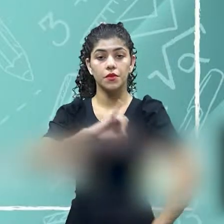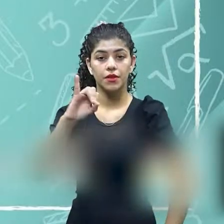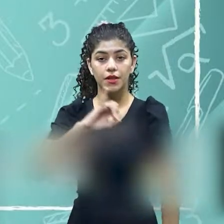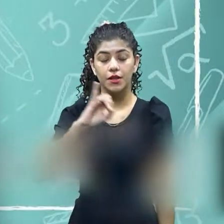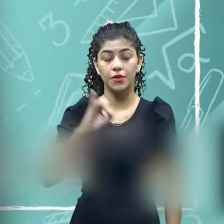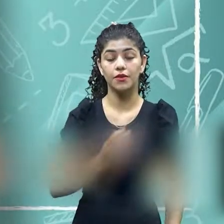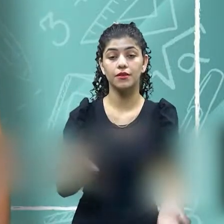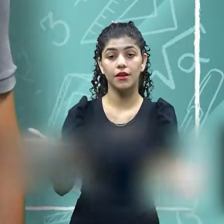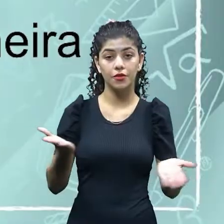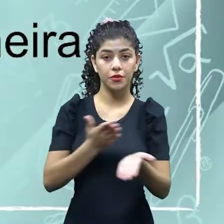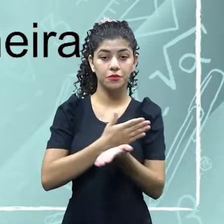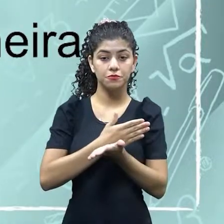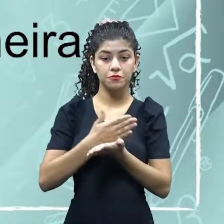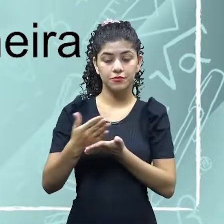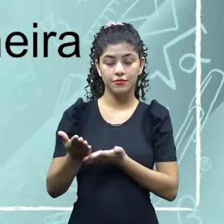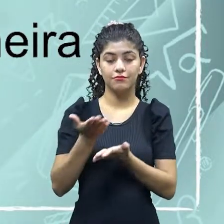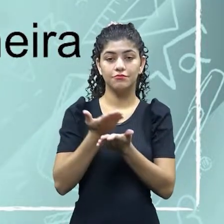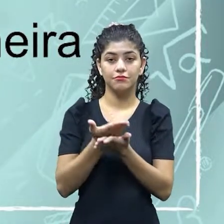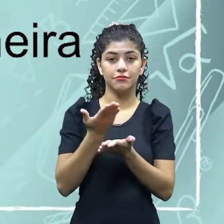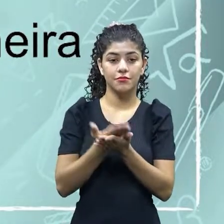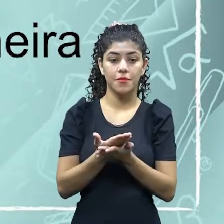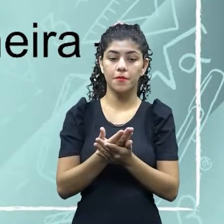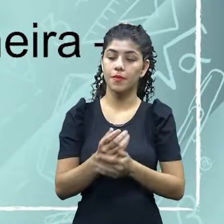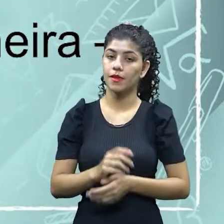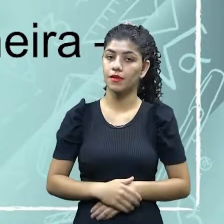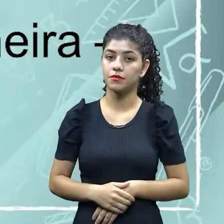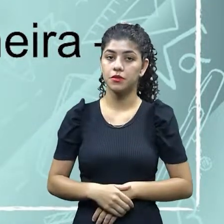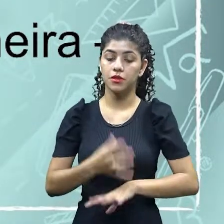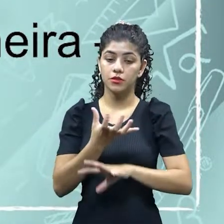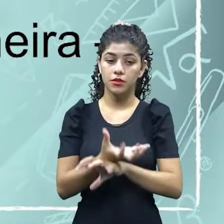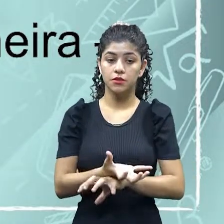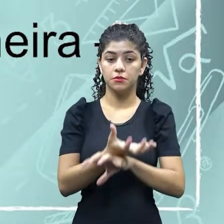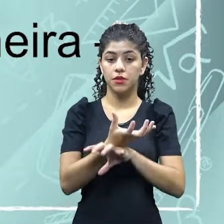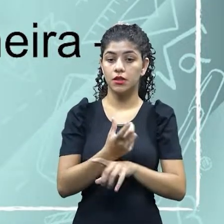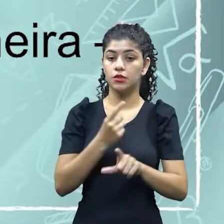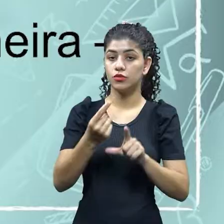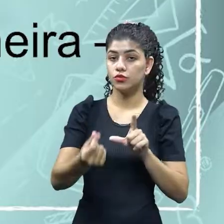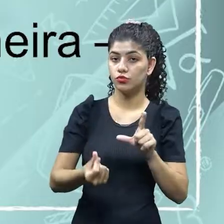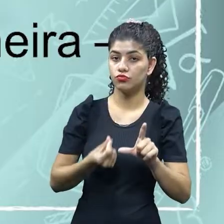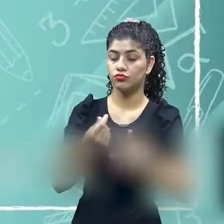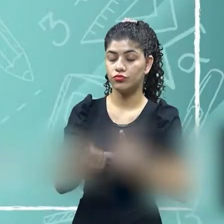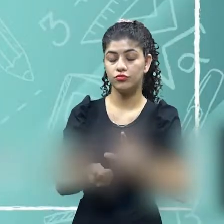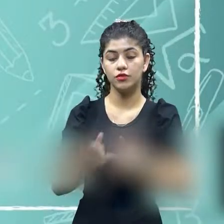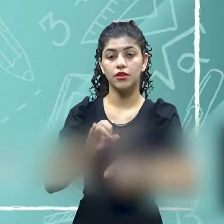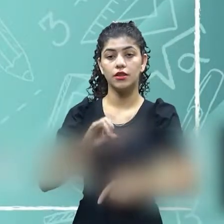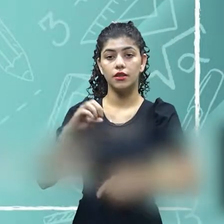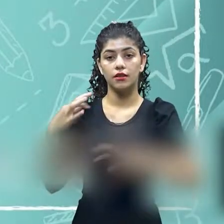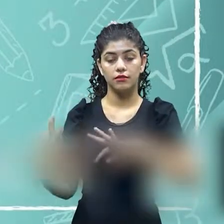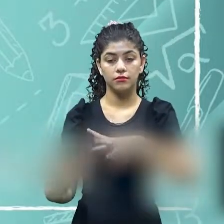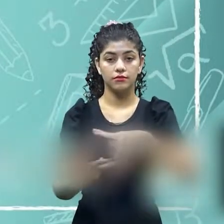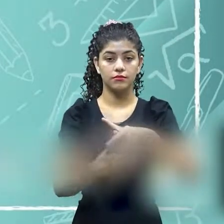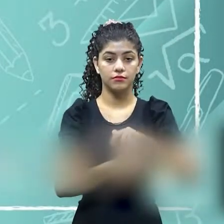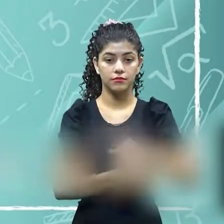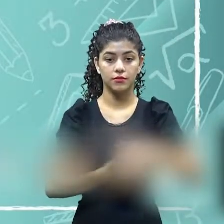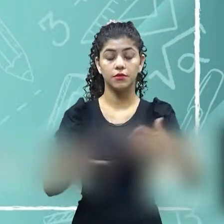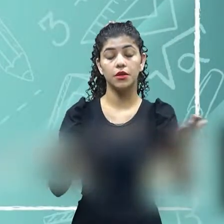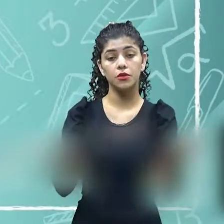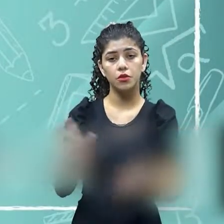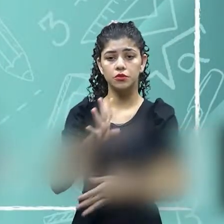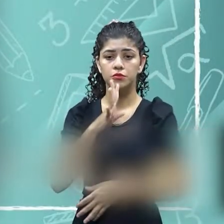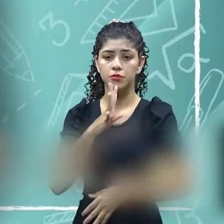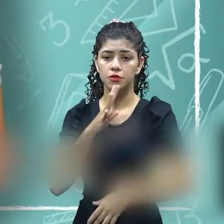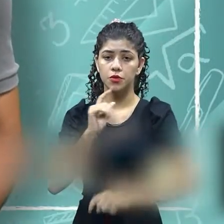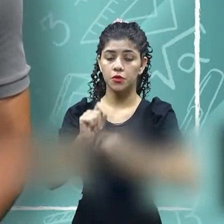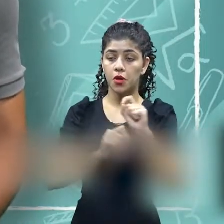Olá pessoal, vamos iniciar mais uma aula da nossa disciplina de Logística Internacional e Aduaneira. Então, para início, vamos conhecer